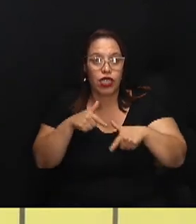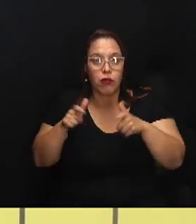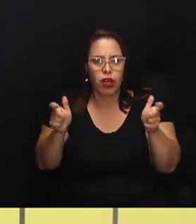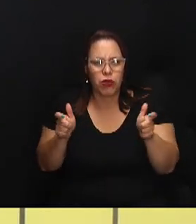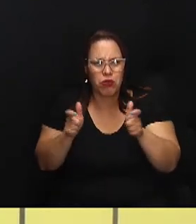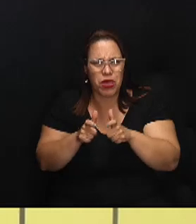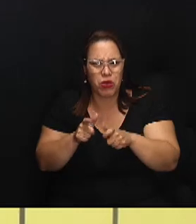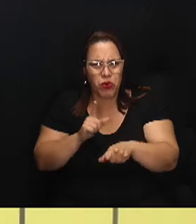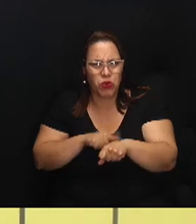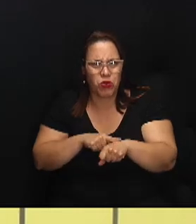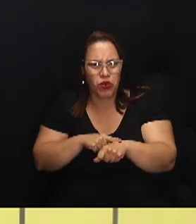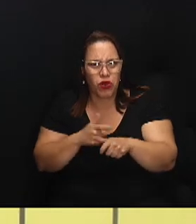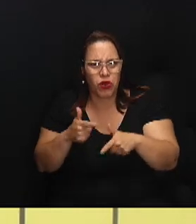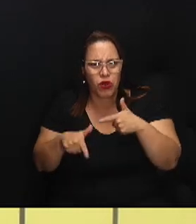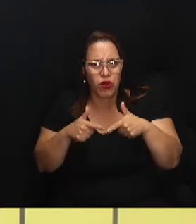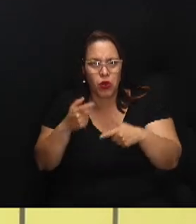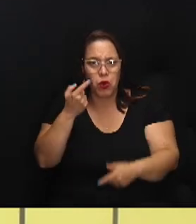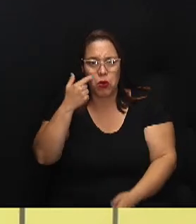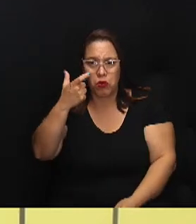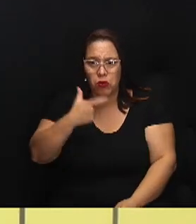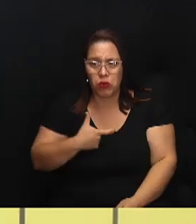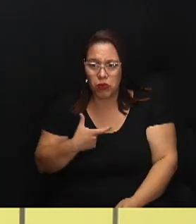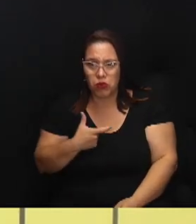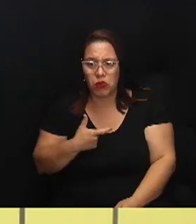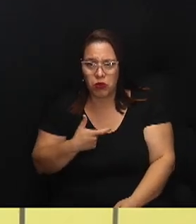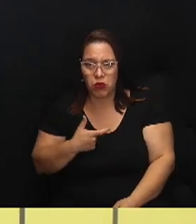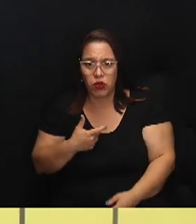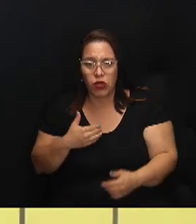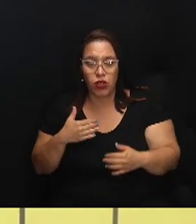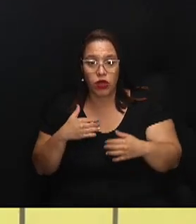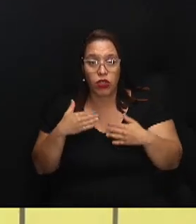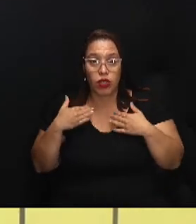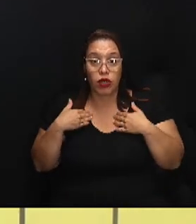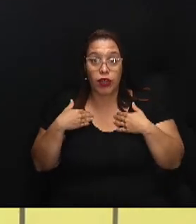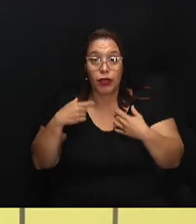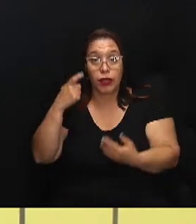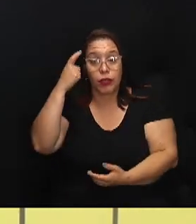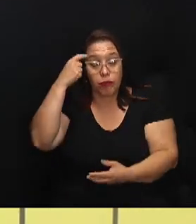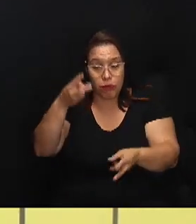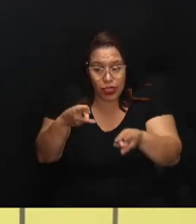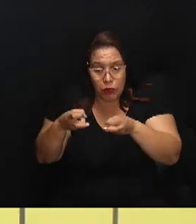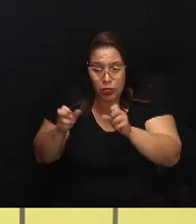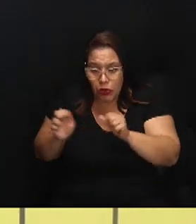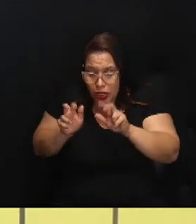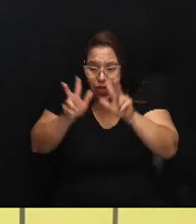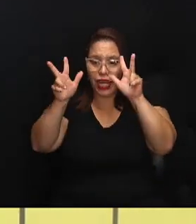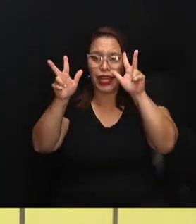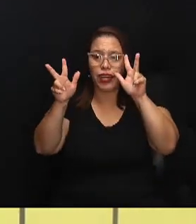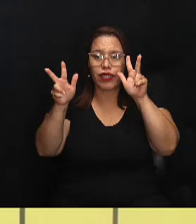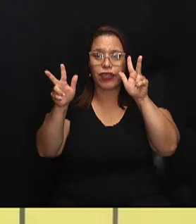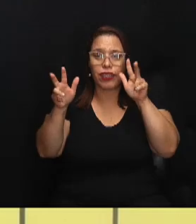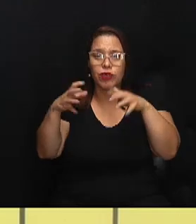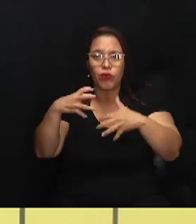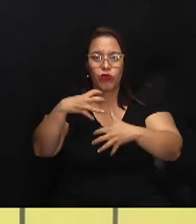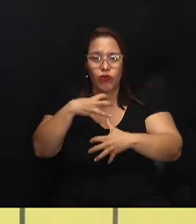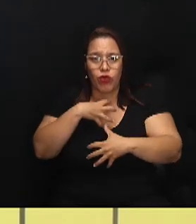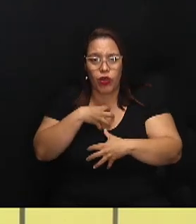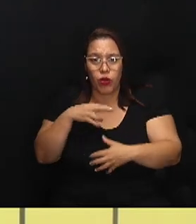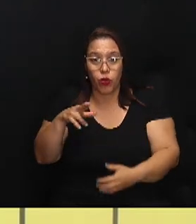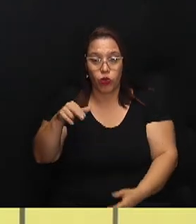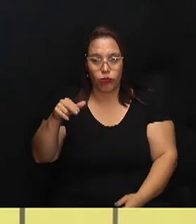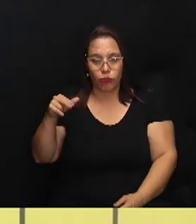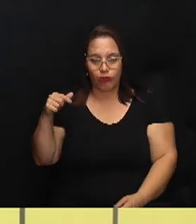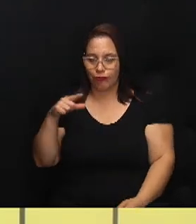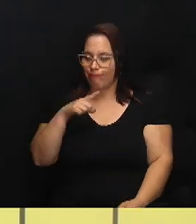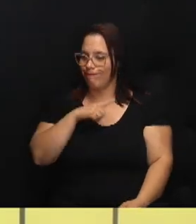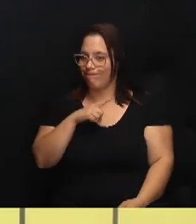menos? Trabalhei muito, não olhei para mim, não prestei atenção no meu corpo. Será que eu teria percebido os sinais? E era um sentimento que eu nunca tinha tido